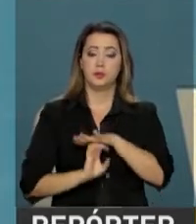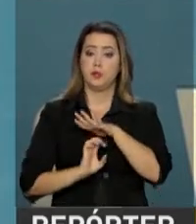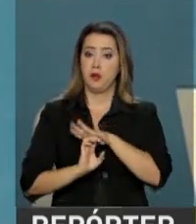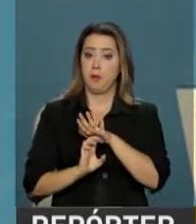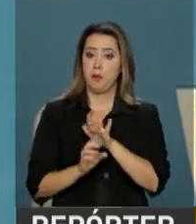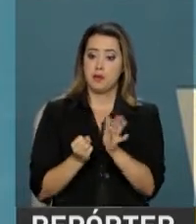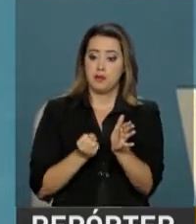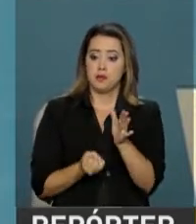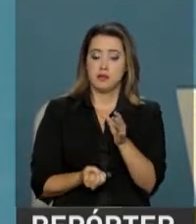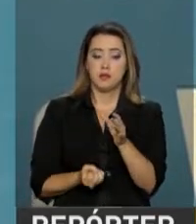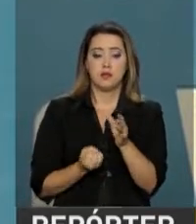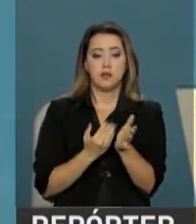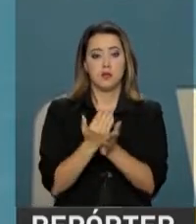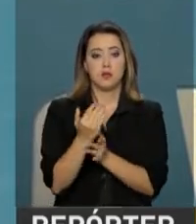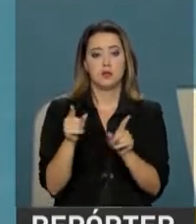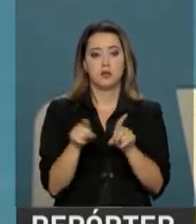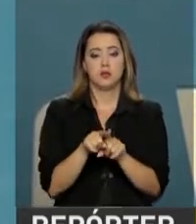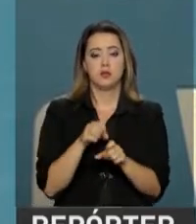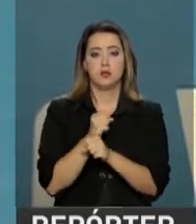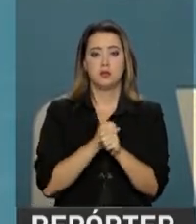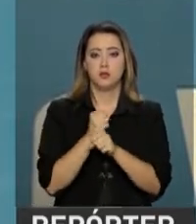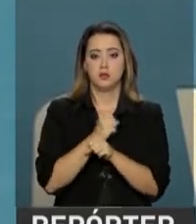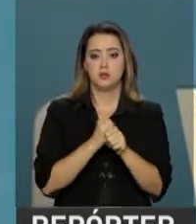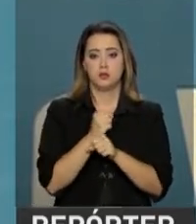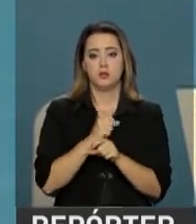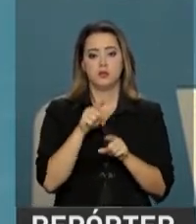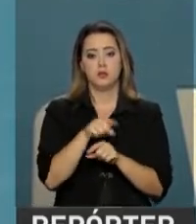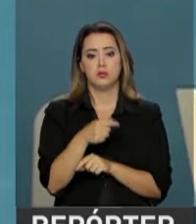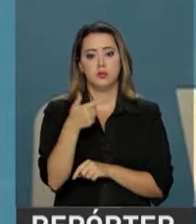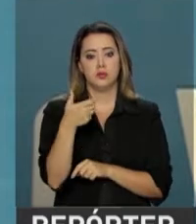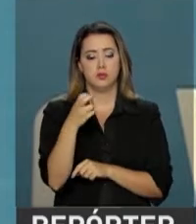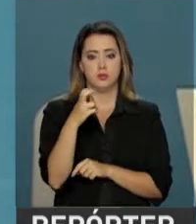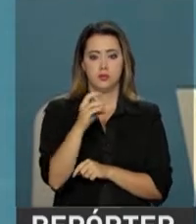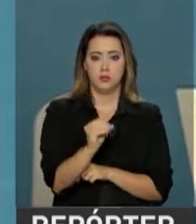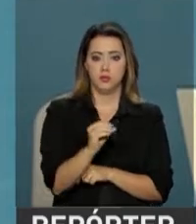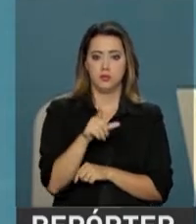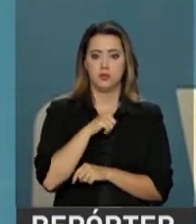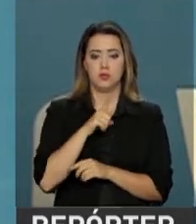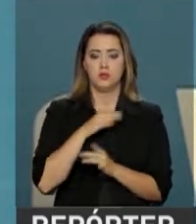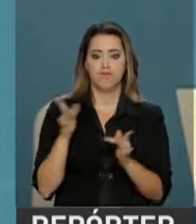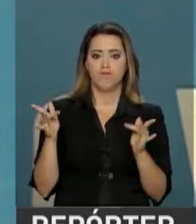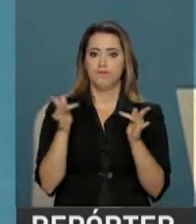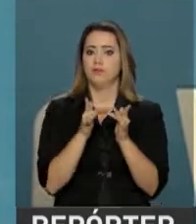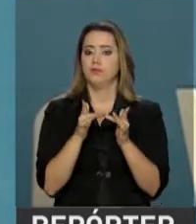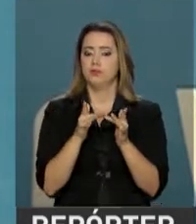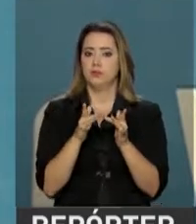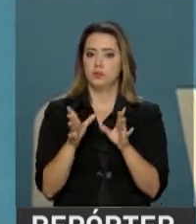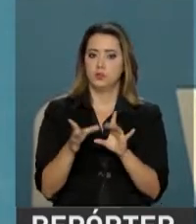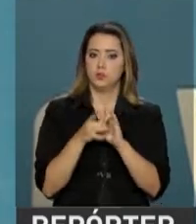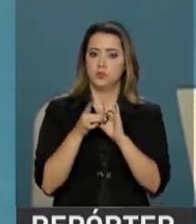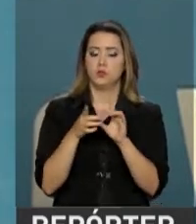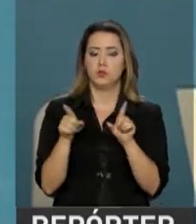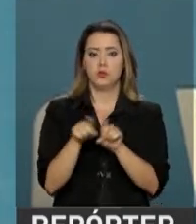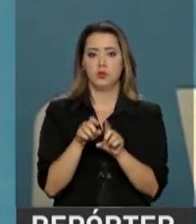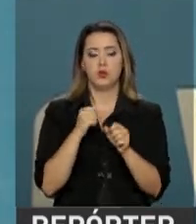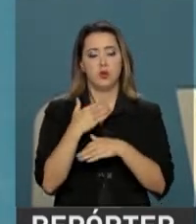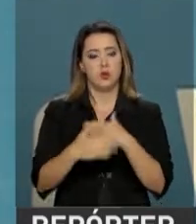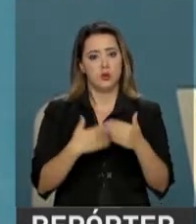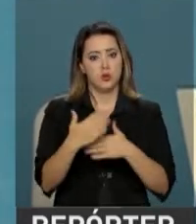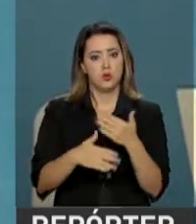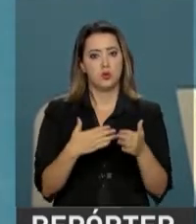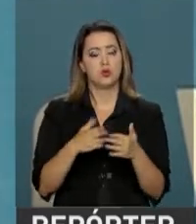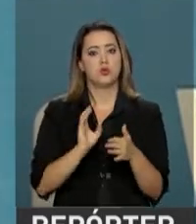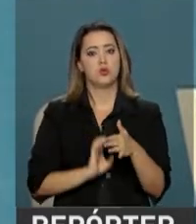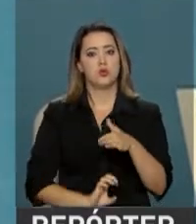por ano que vão entrar no nosso ciclo de aceleração e dessas 250 que a gente fará a conexão com o mercado a gente acredita no